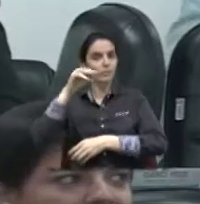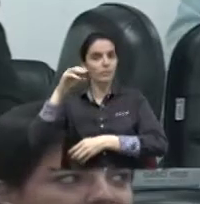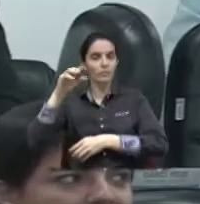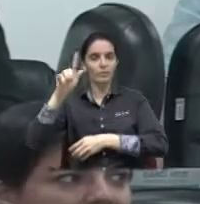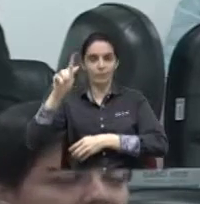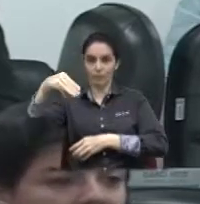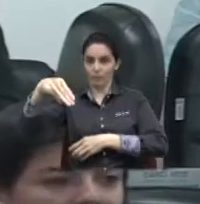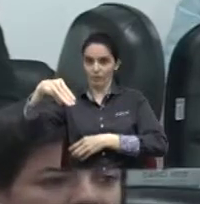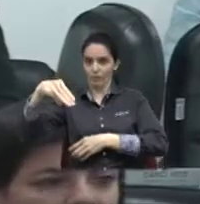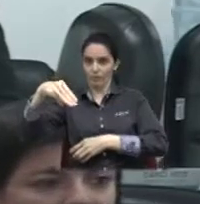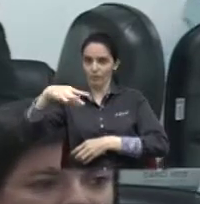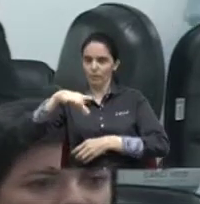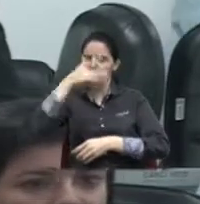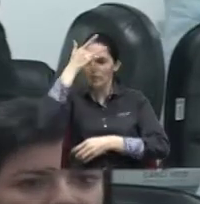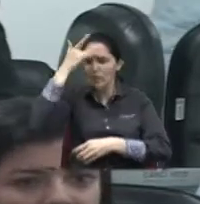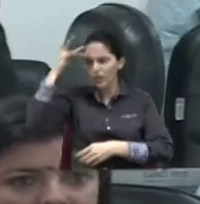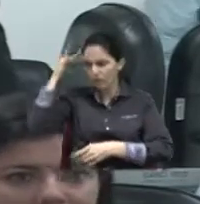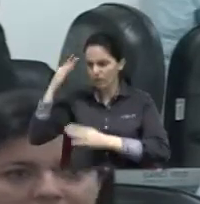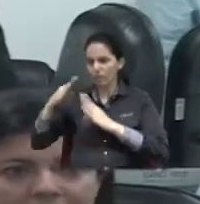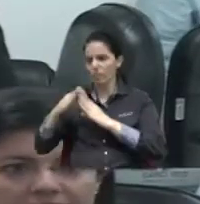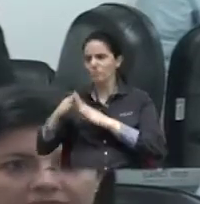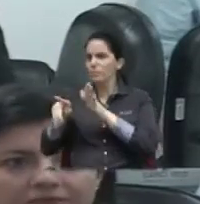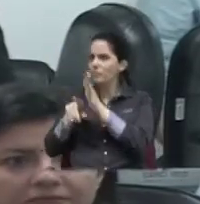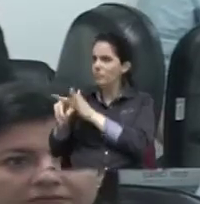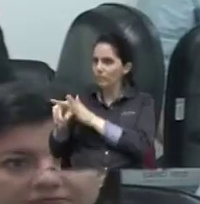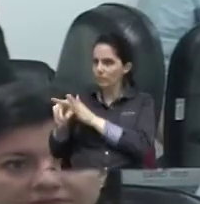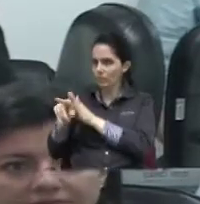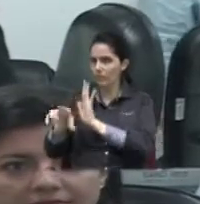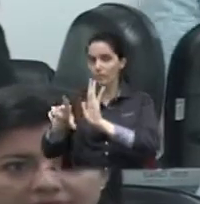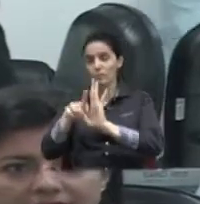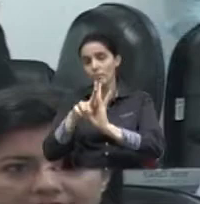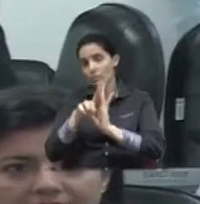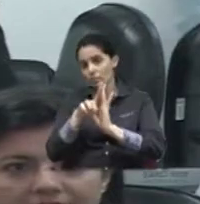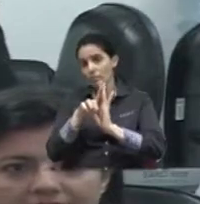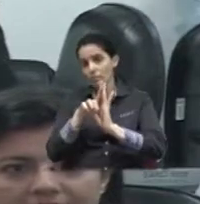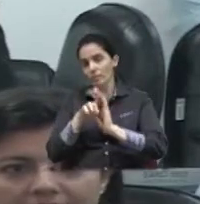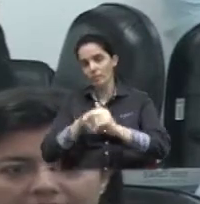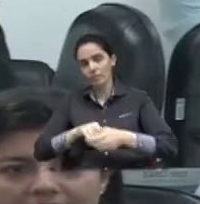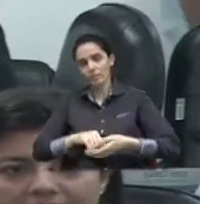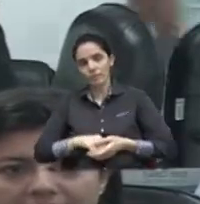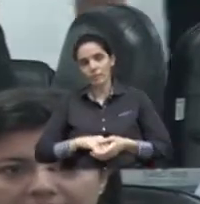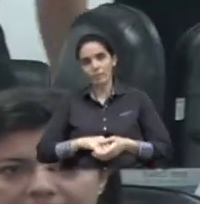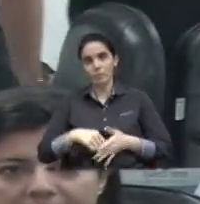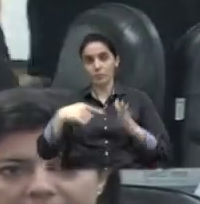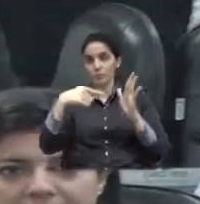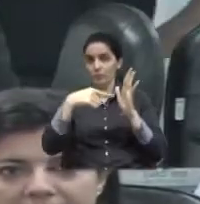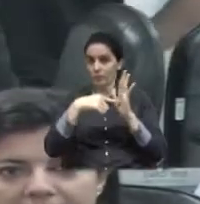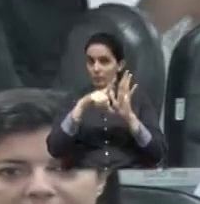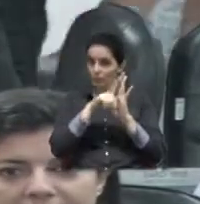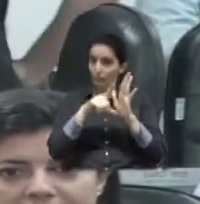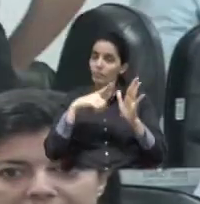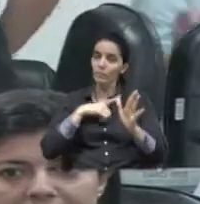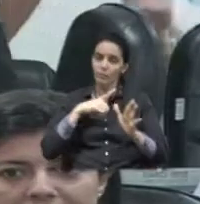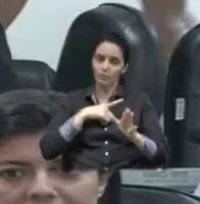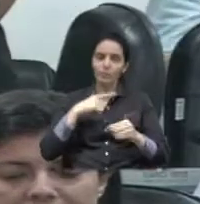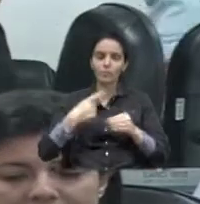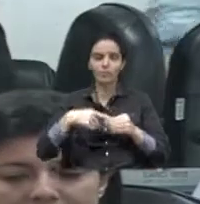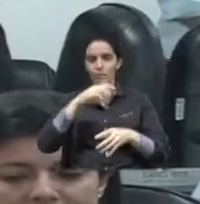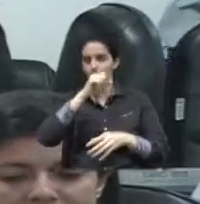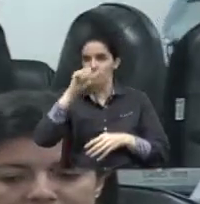o questionamento referente a esta lei existente no nosso município,